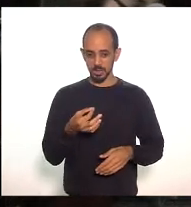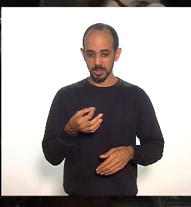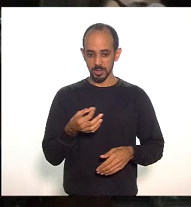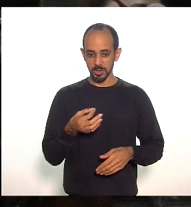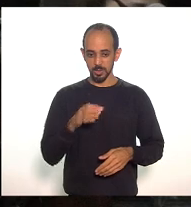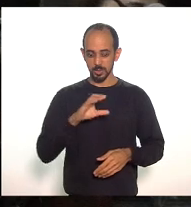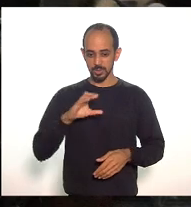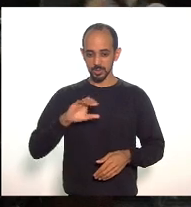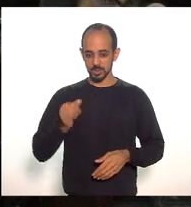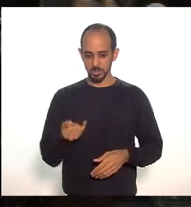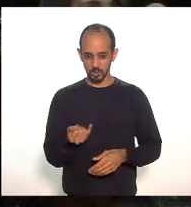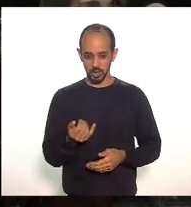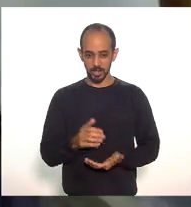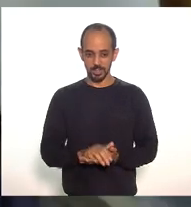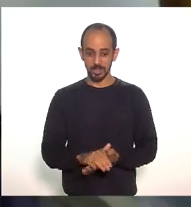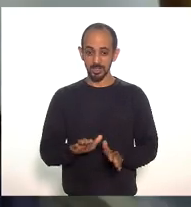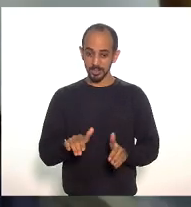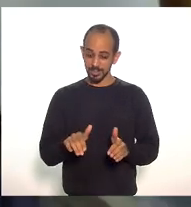de